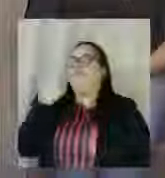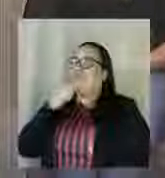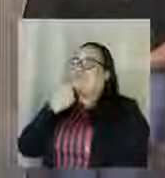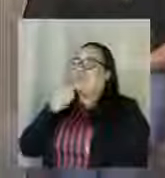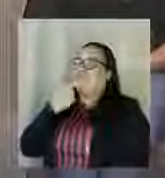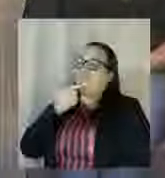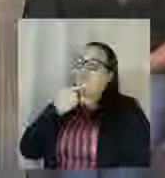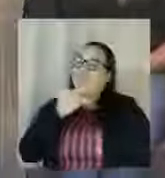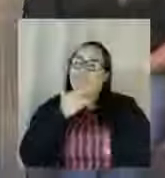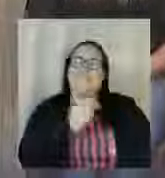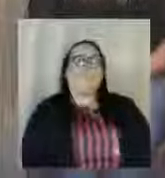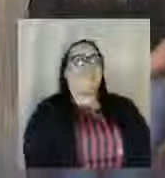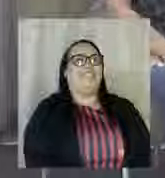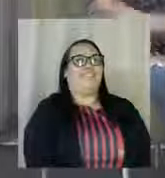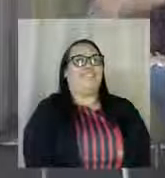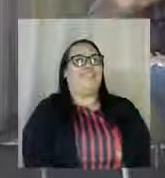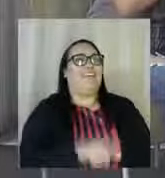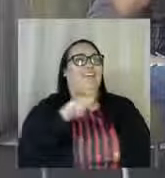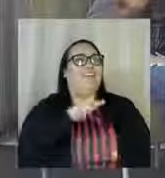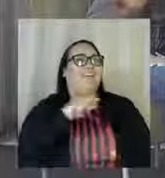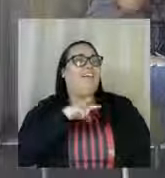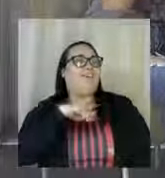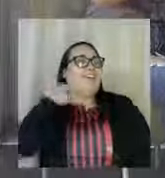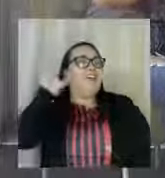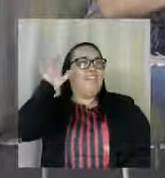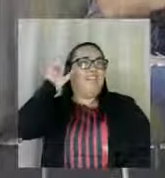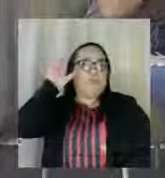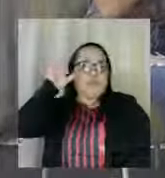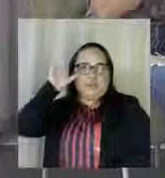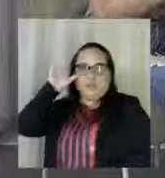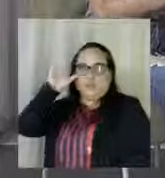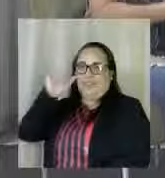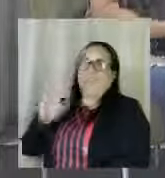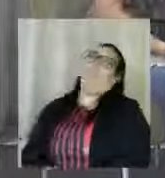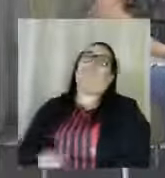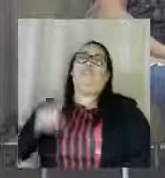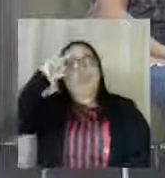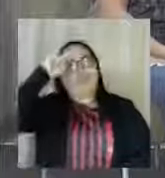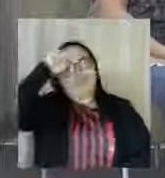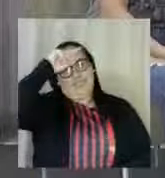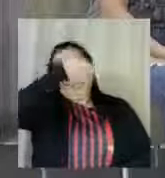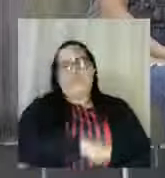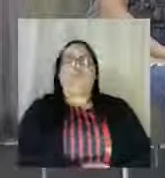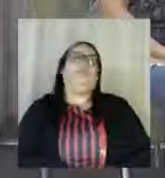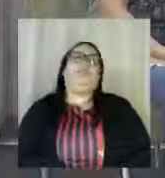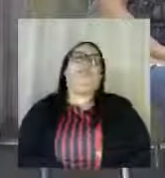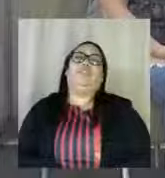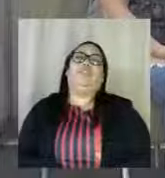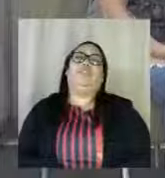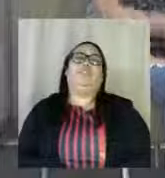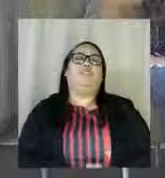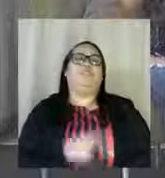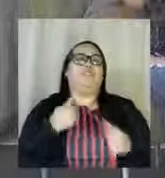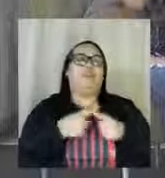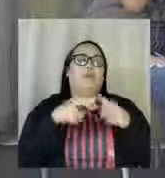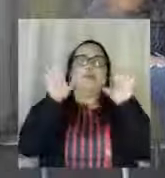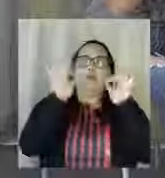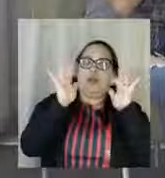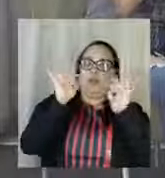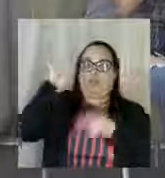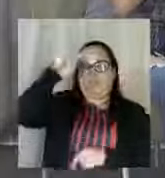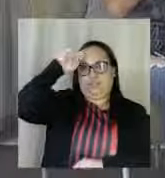No mundo da paquera, há muito preconceito. Não necessariamente que você tenha namorado com alguém tenha namorado com você, mas na paquera, no mundo da paquera, pergunta